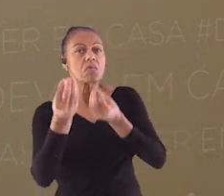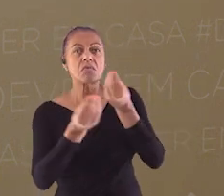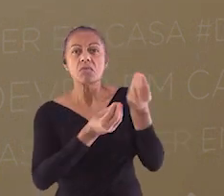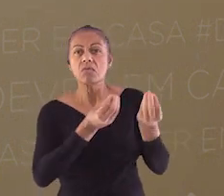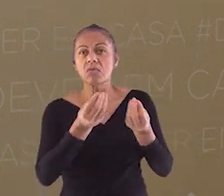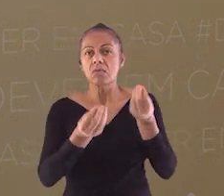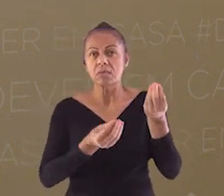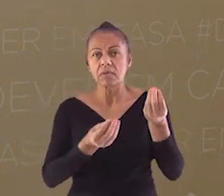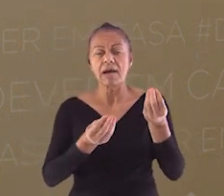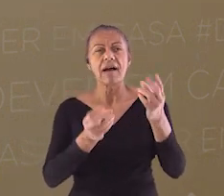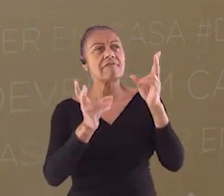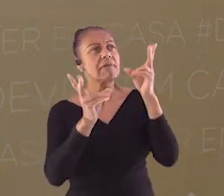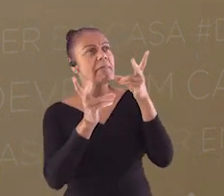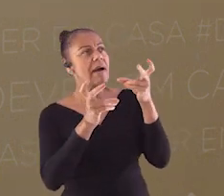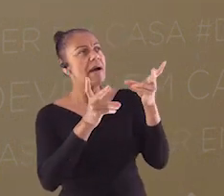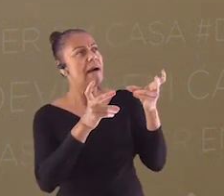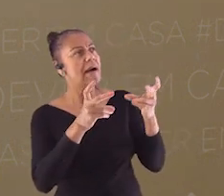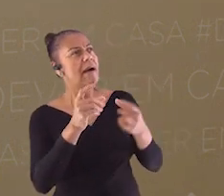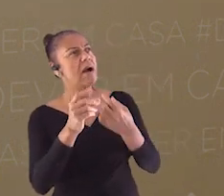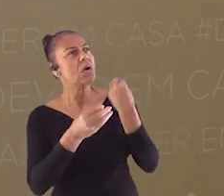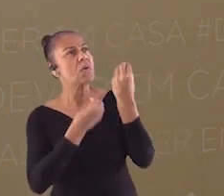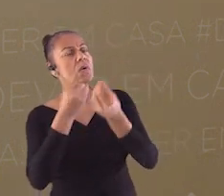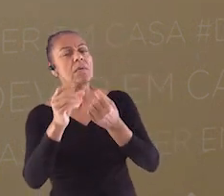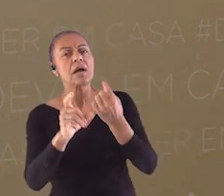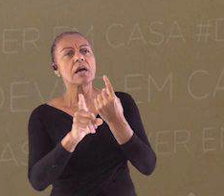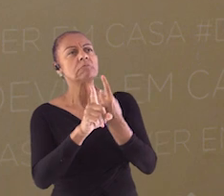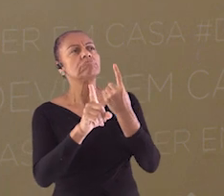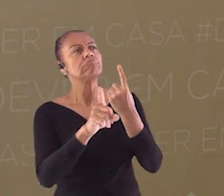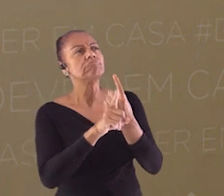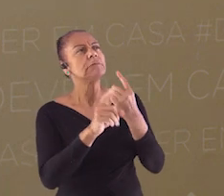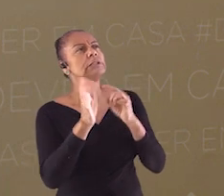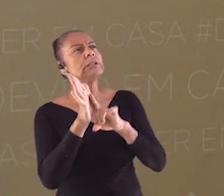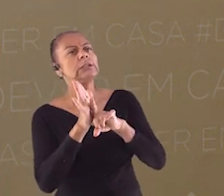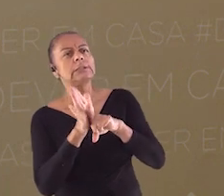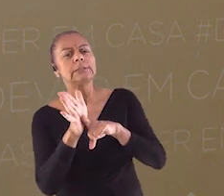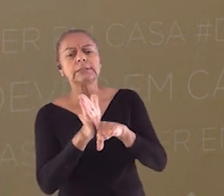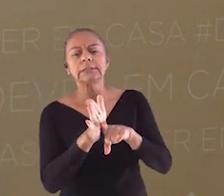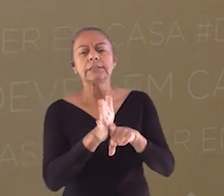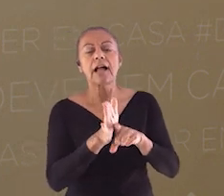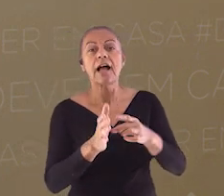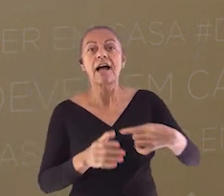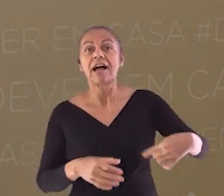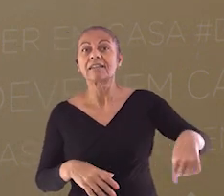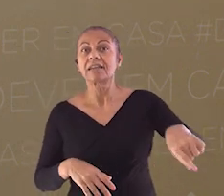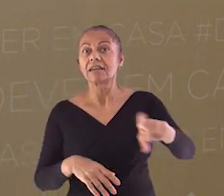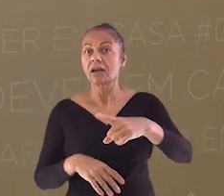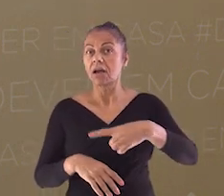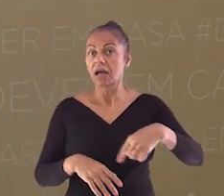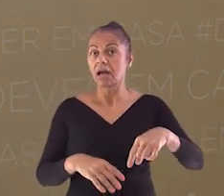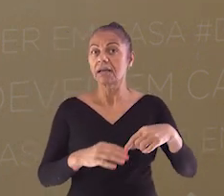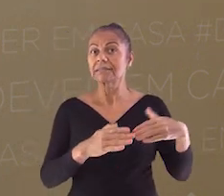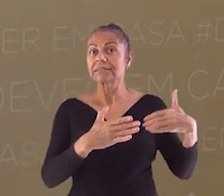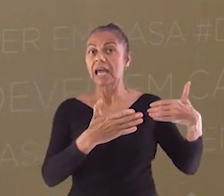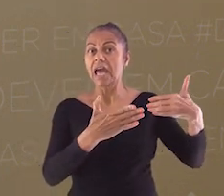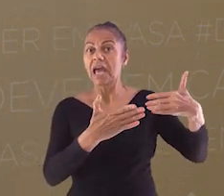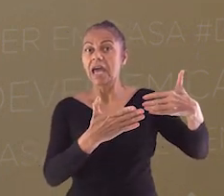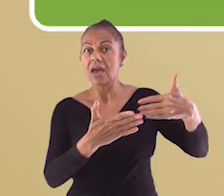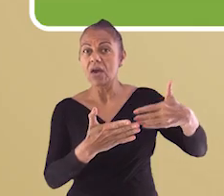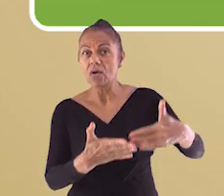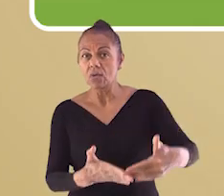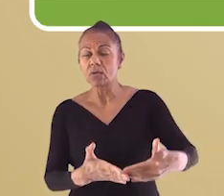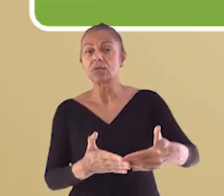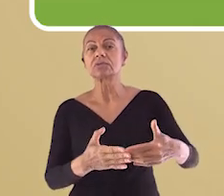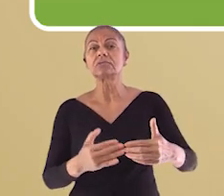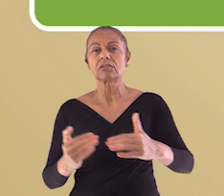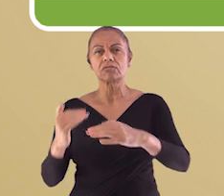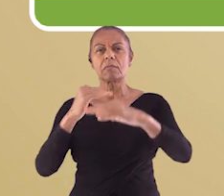as ações e acontecimentos é uma atitude muito importante para que tentemos estabelecer um padrão.